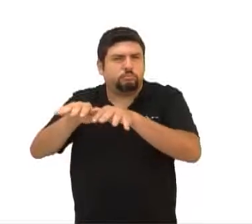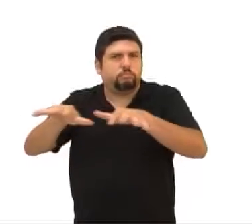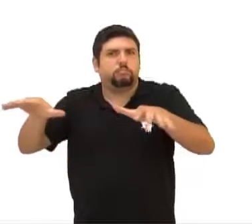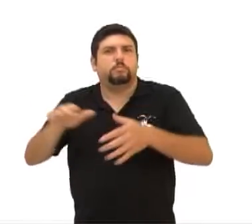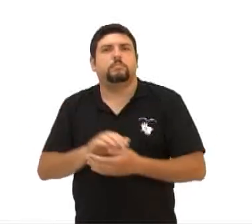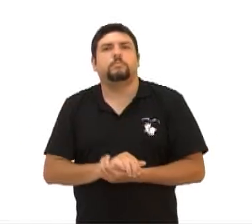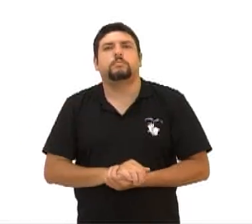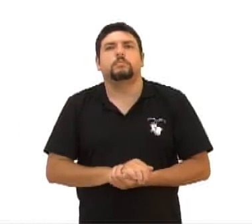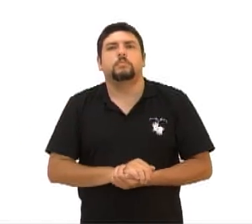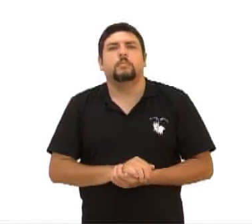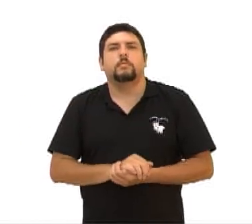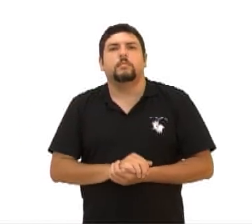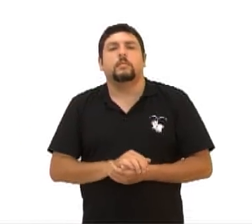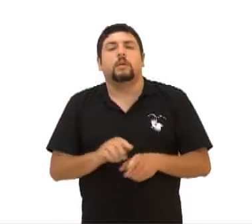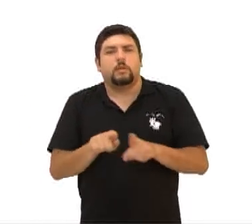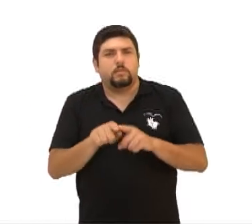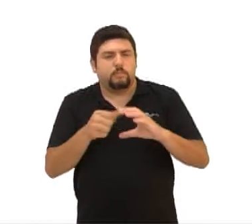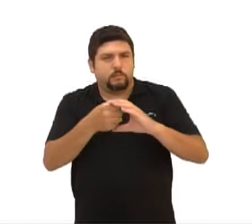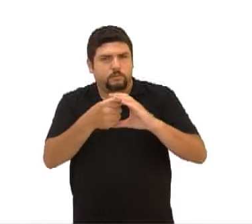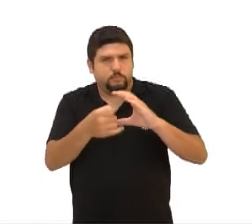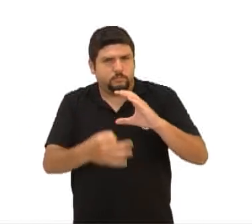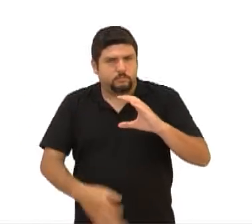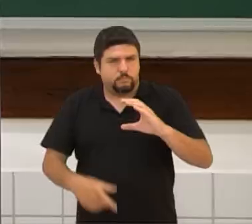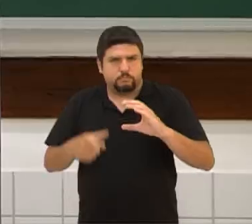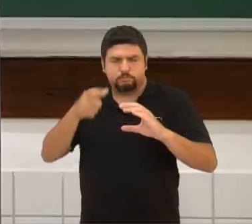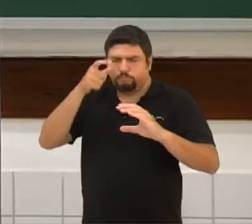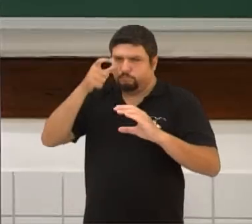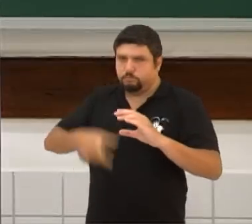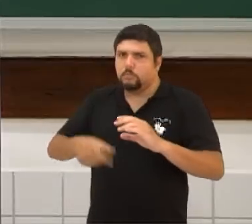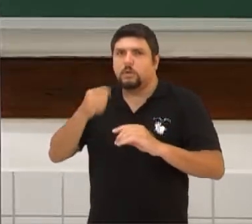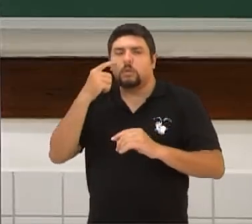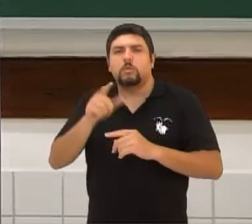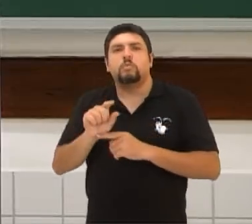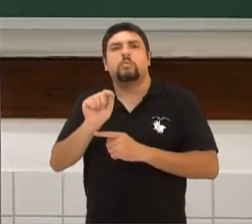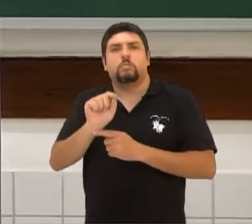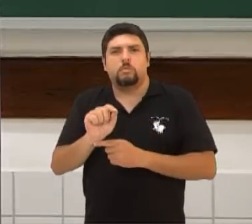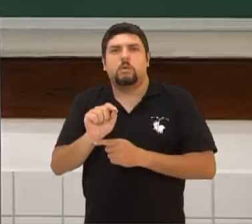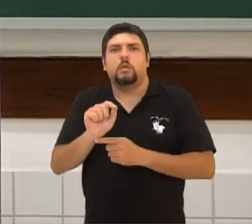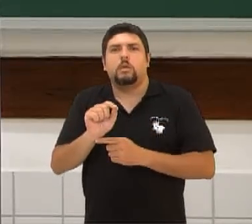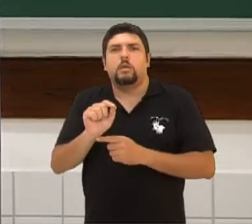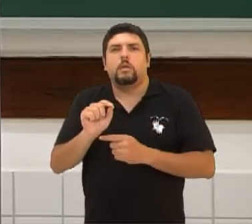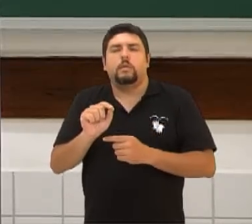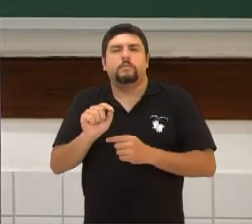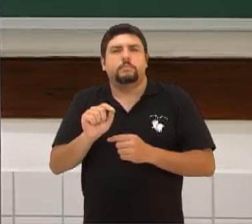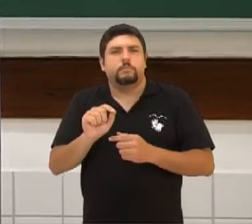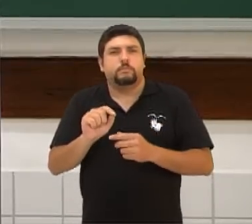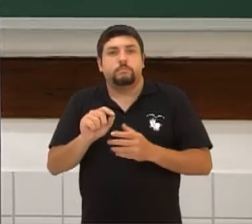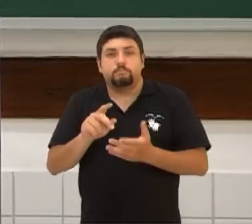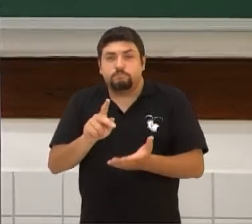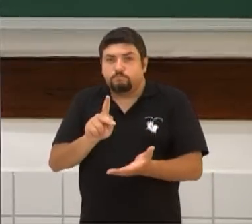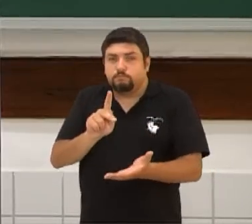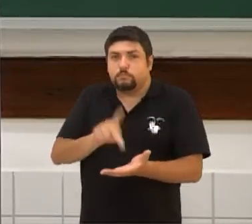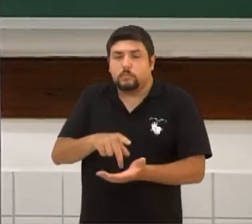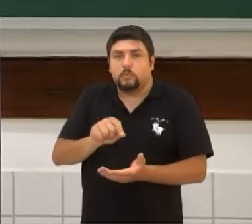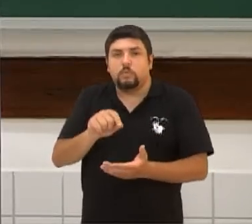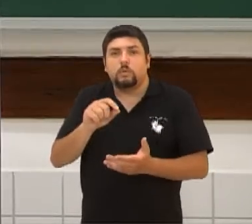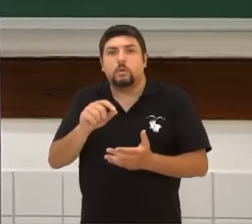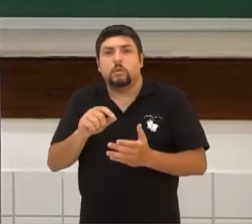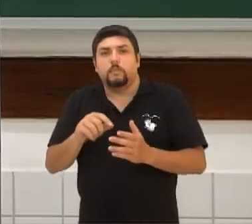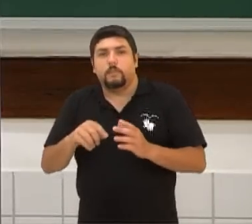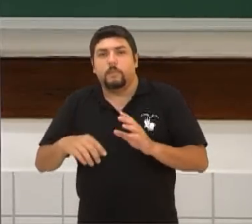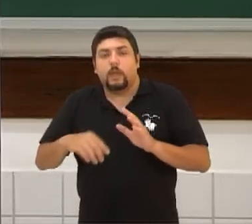Aqui uma característica interessante, né? Novamente para a gente extinguir, execrar essa visão da África